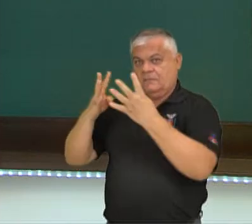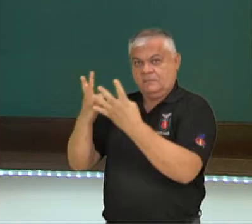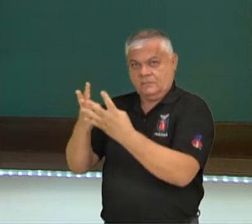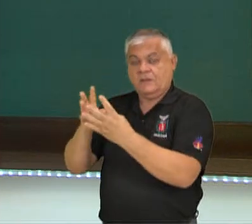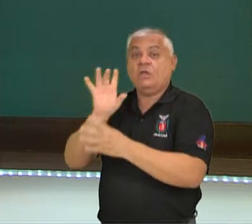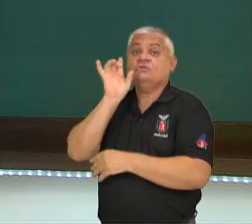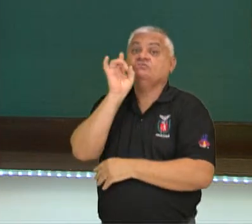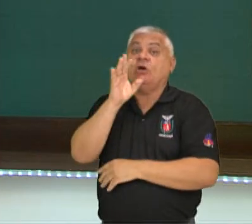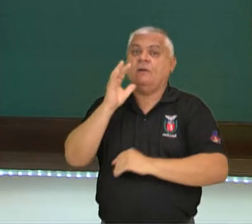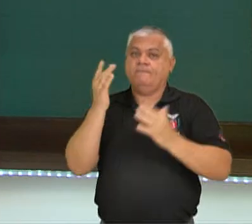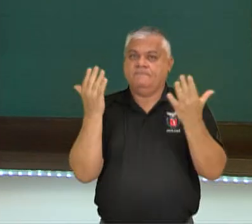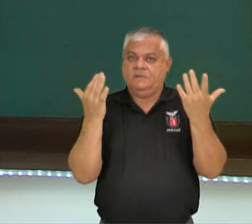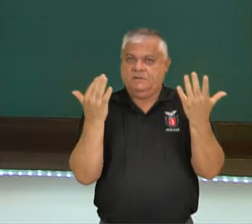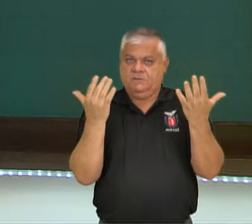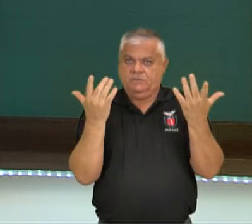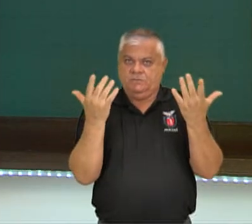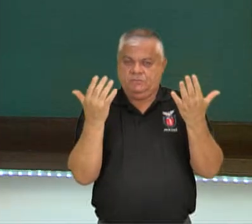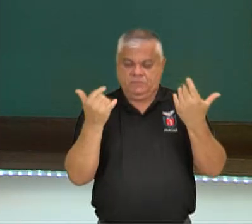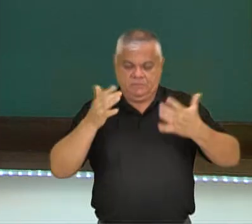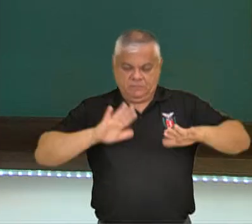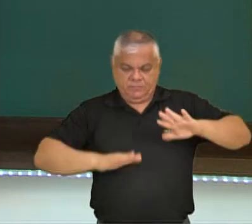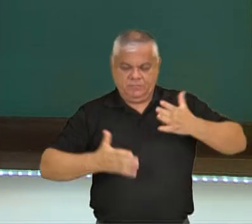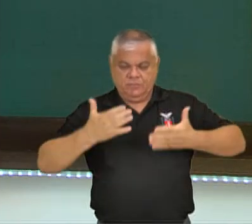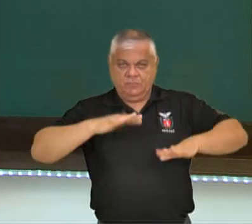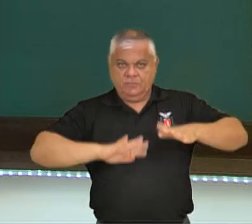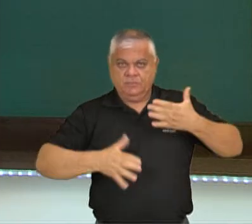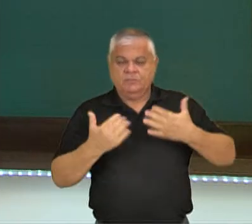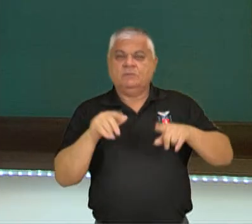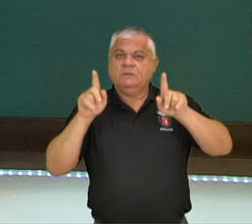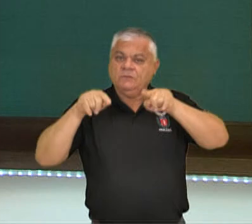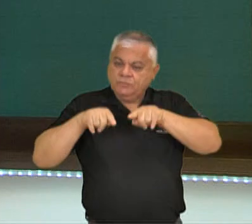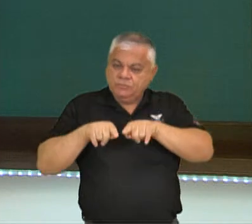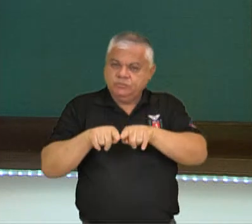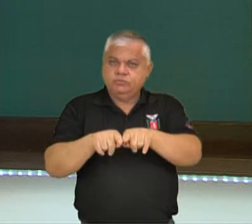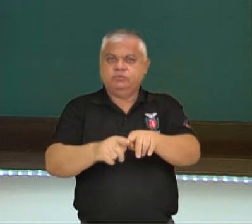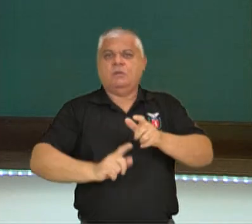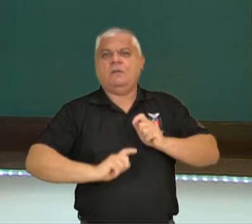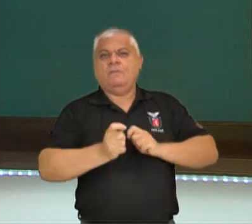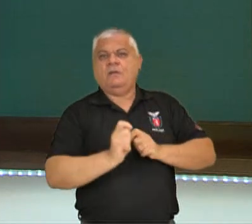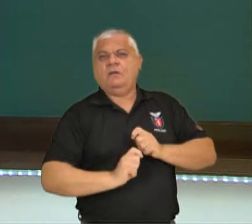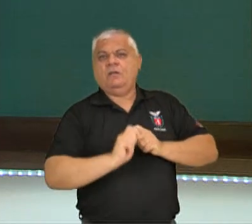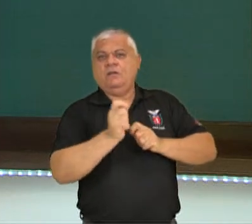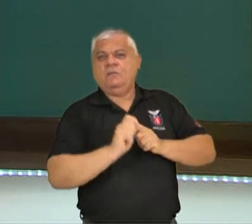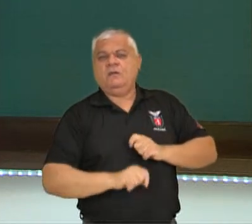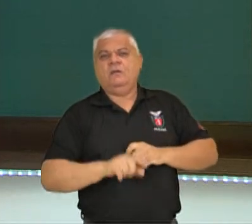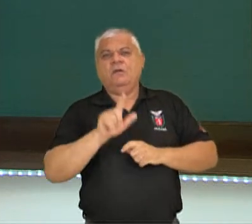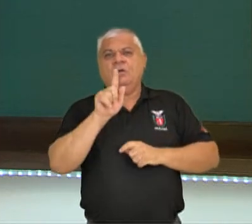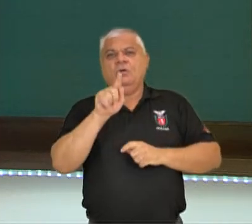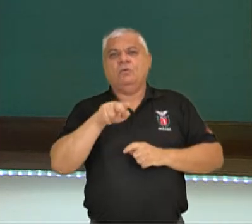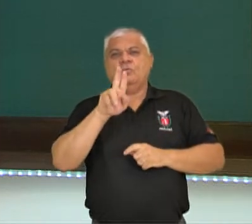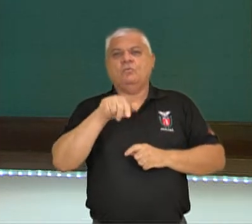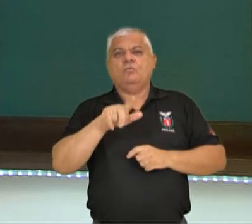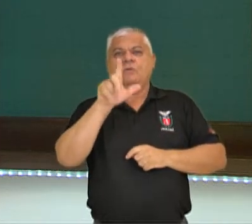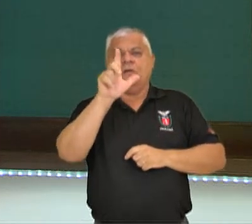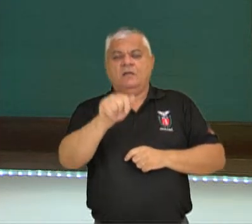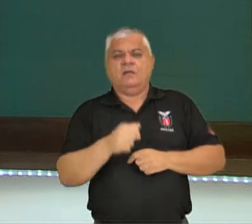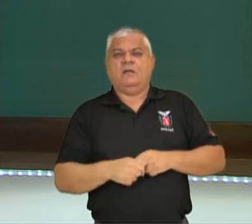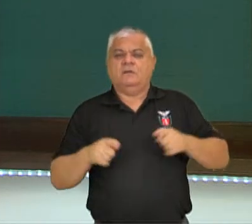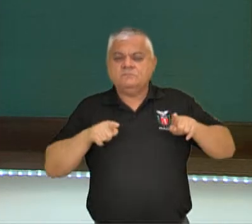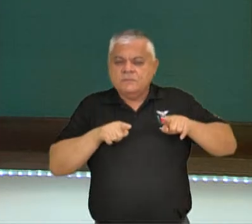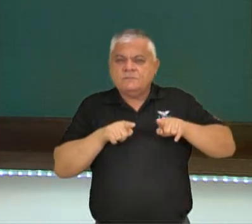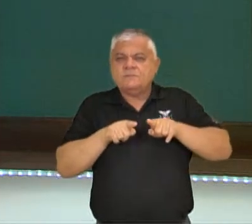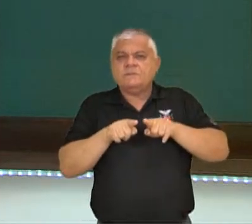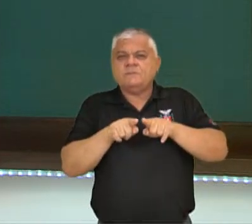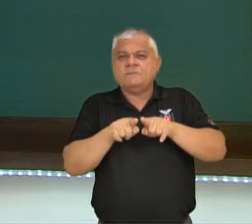tocado somente com as mãos e acompanha o berimbau gunga na marcação do ritmo